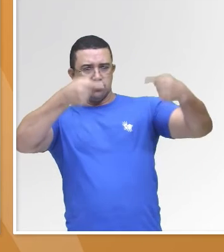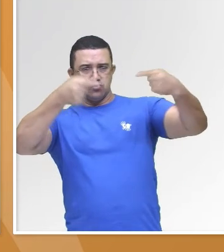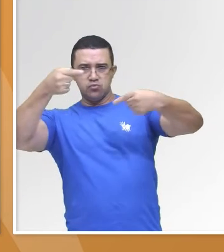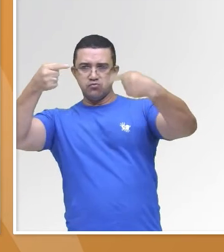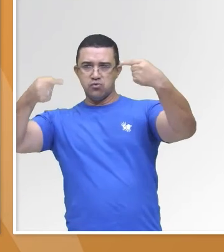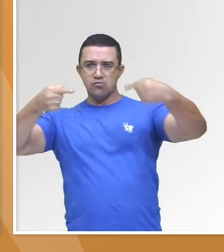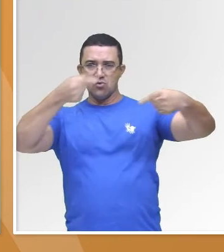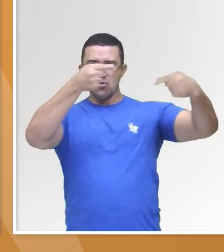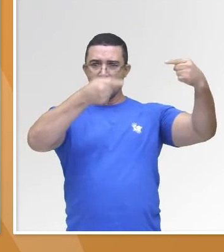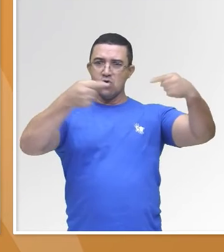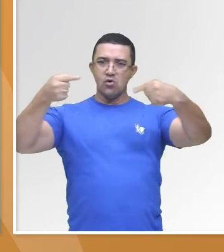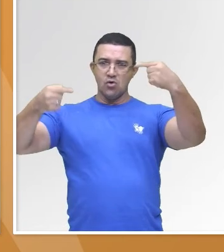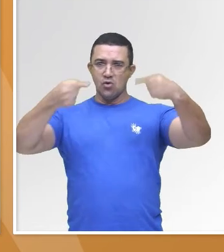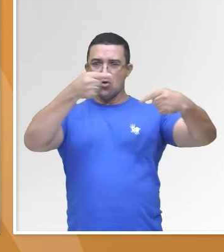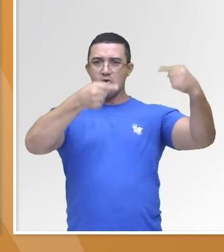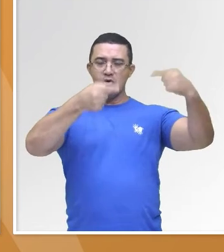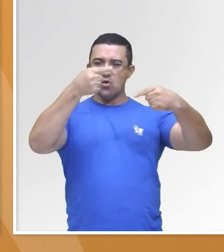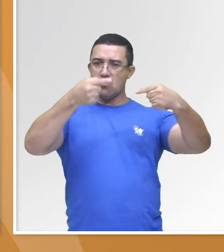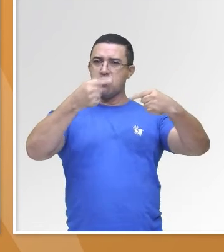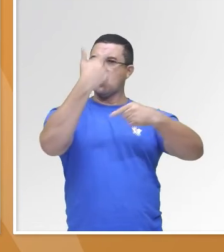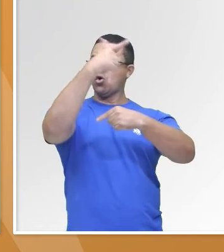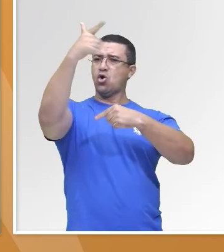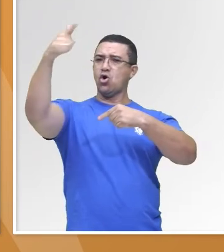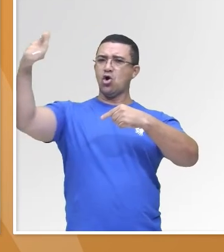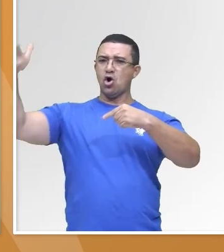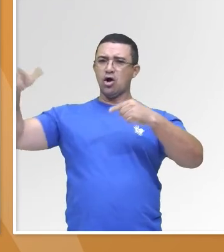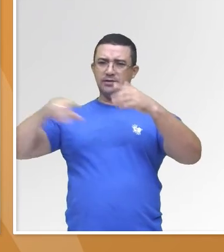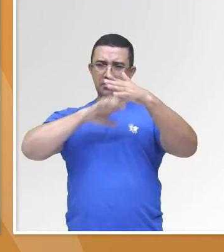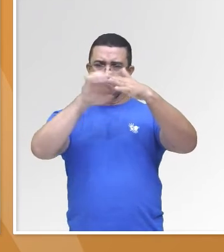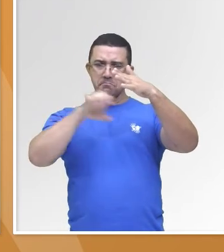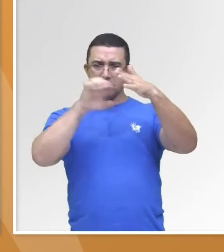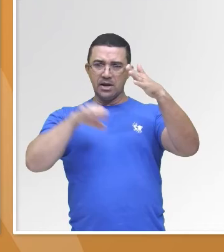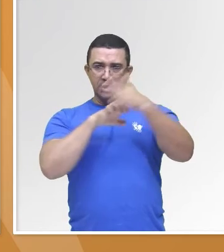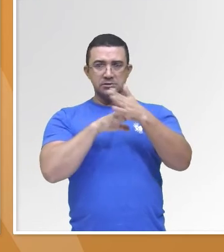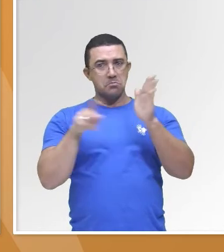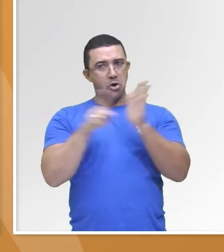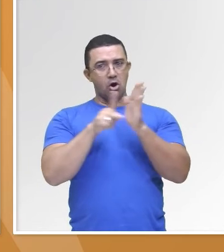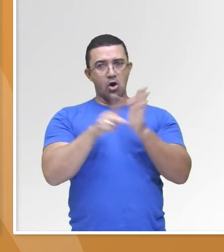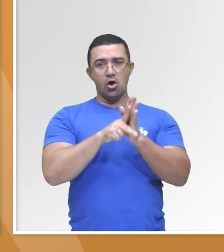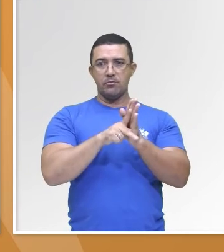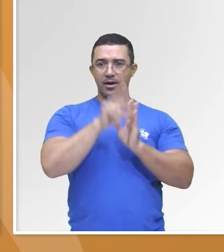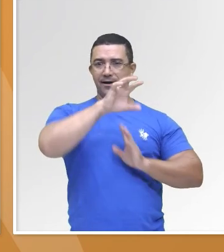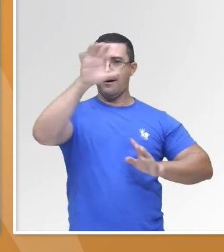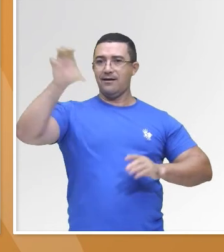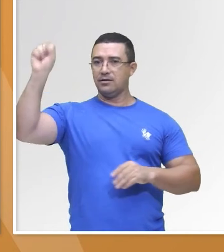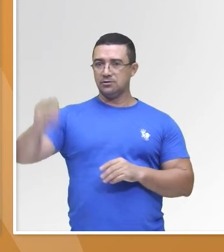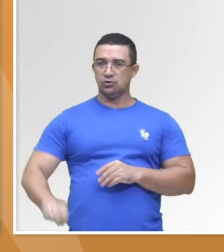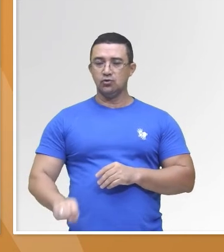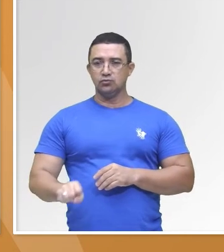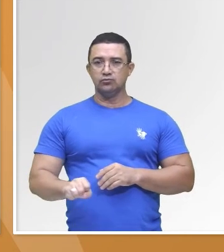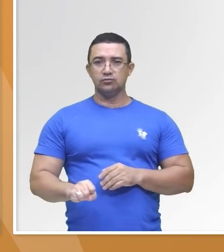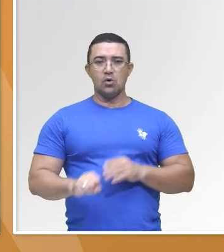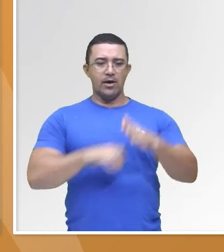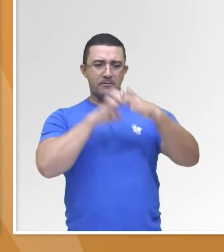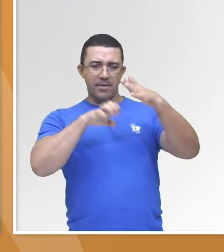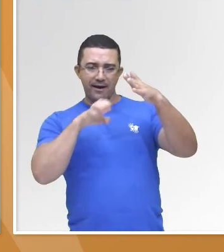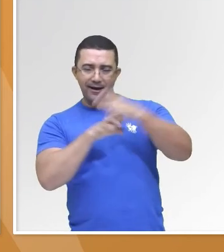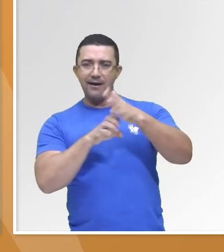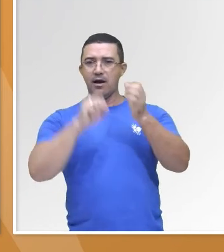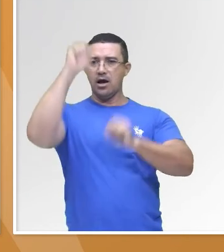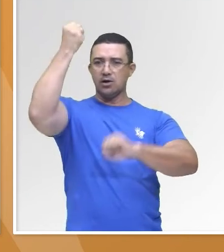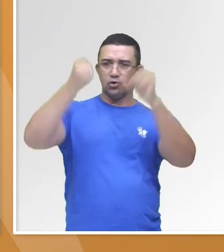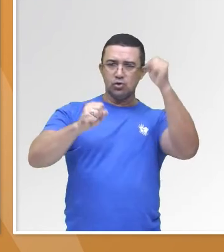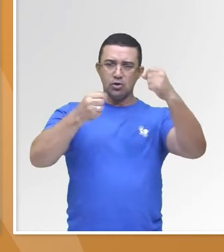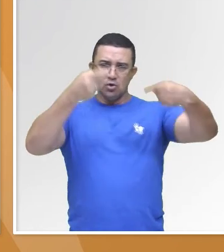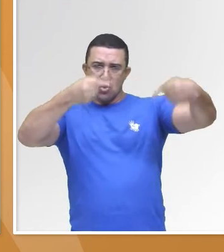competitividade entre as multinacionais existentes ali no Sul. Né? As empresas, as indústrias começavam a competir